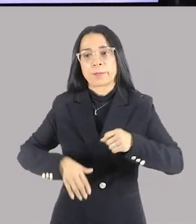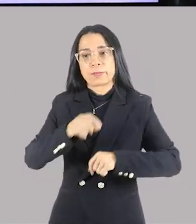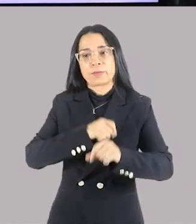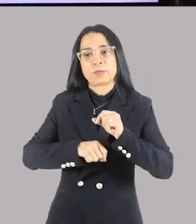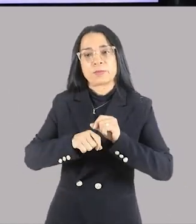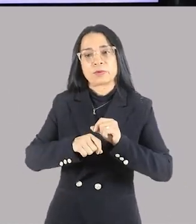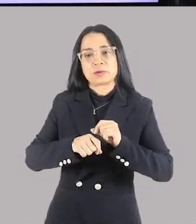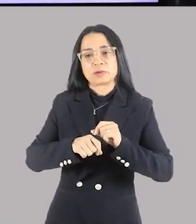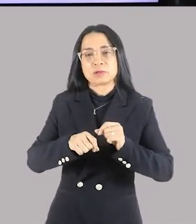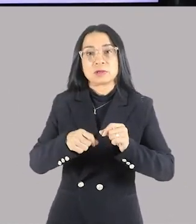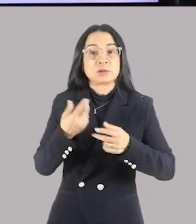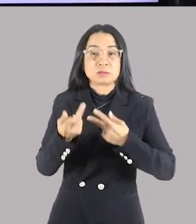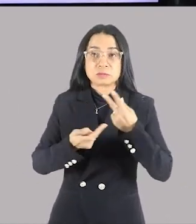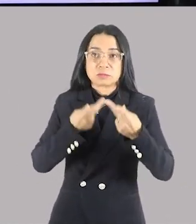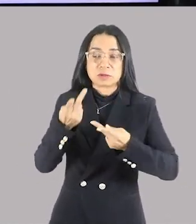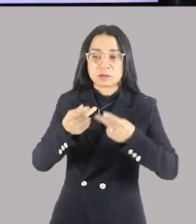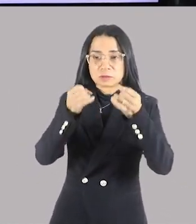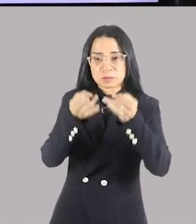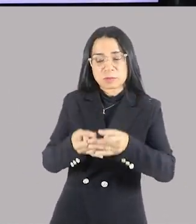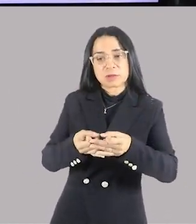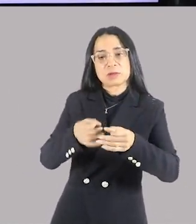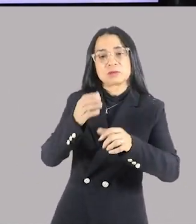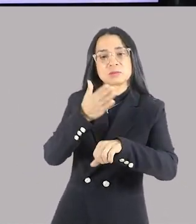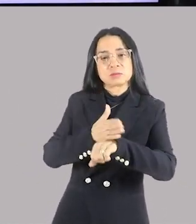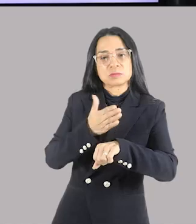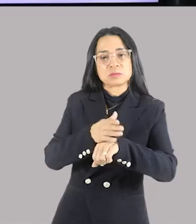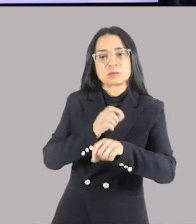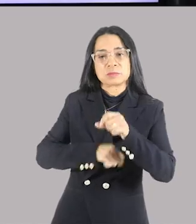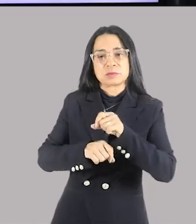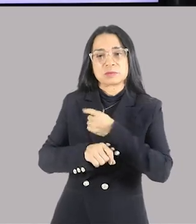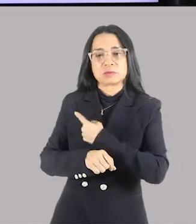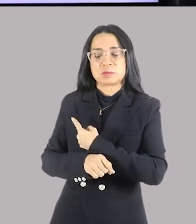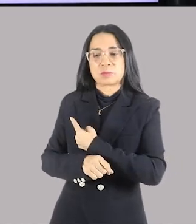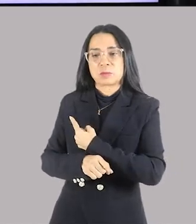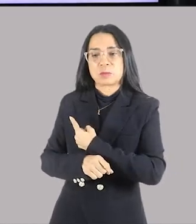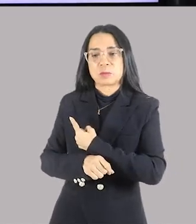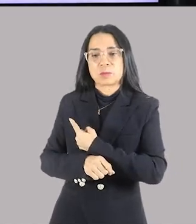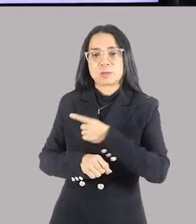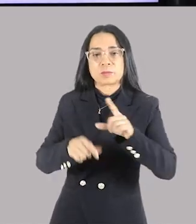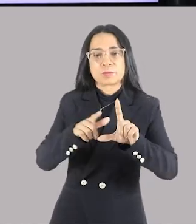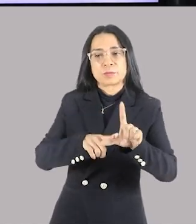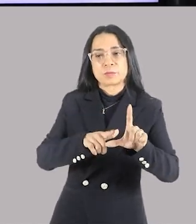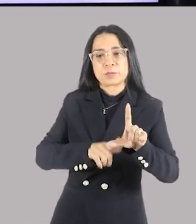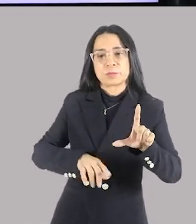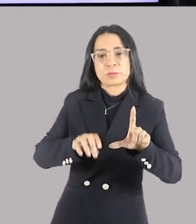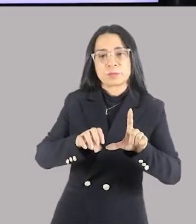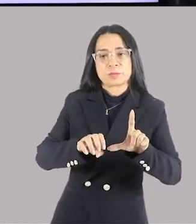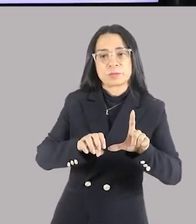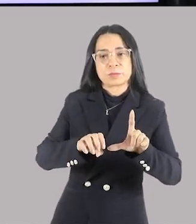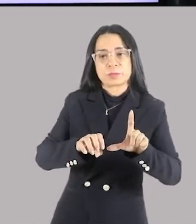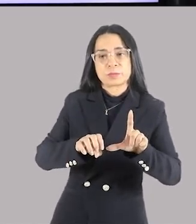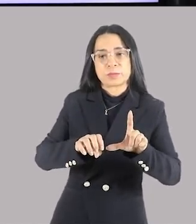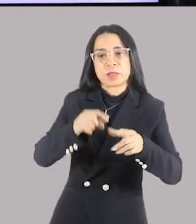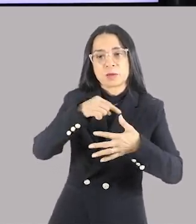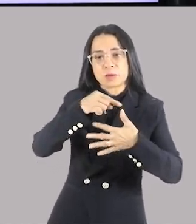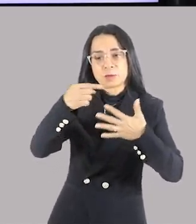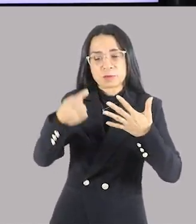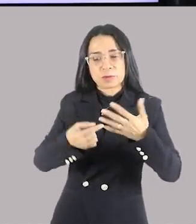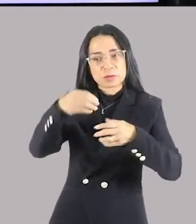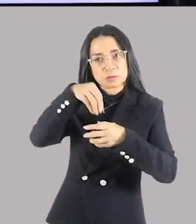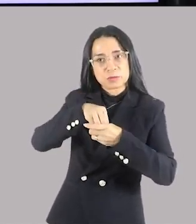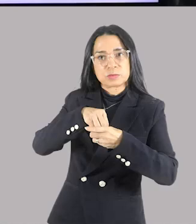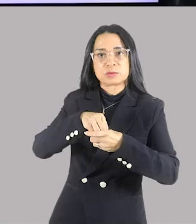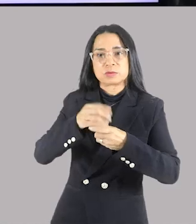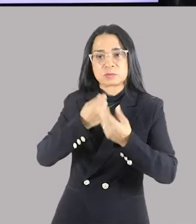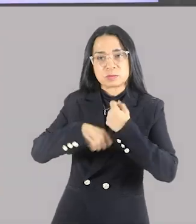das atividades. O conjunto de órgãos e entidades que integram a estrutura do Estado é o aspecto subjetivo da administração